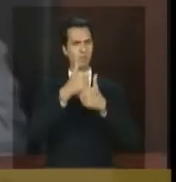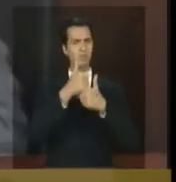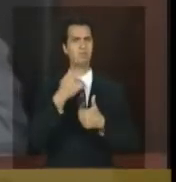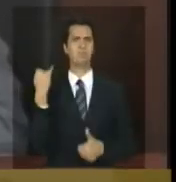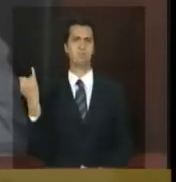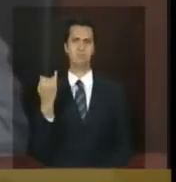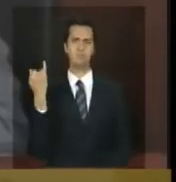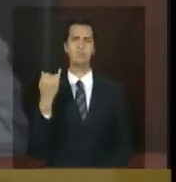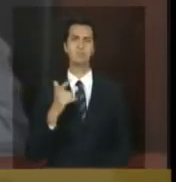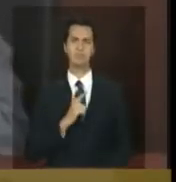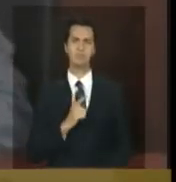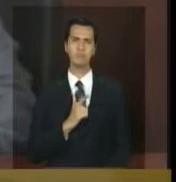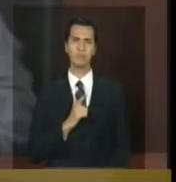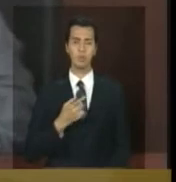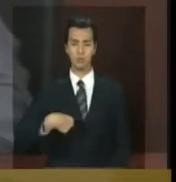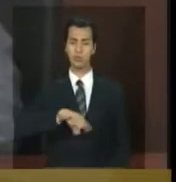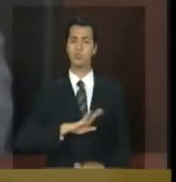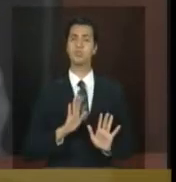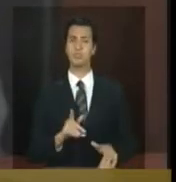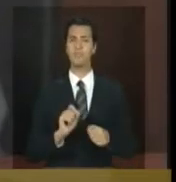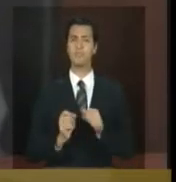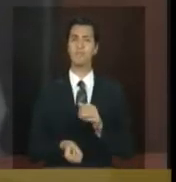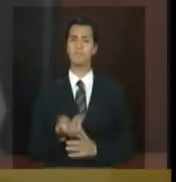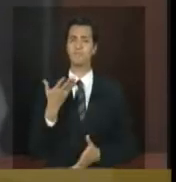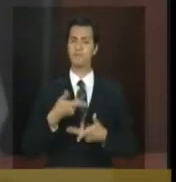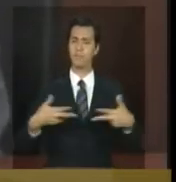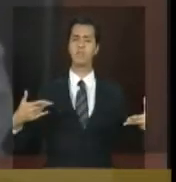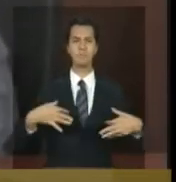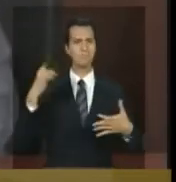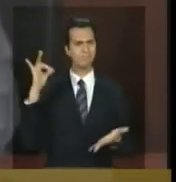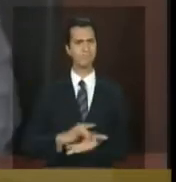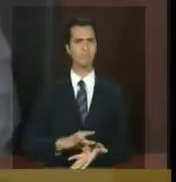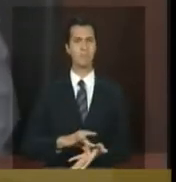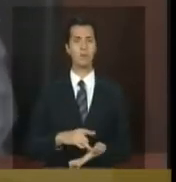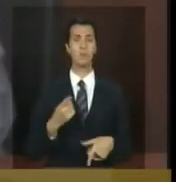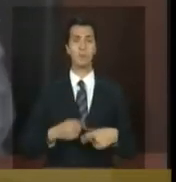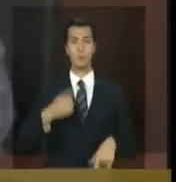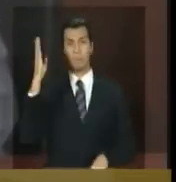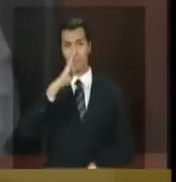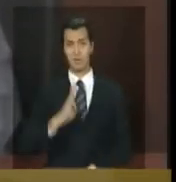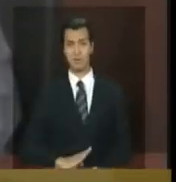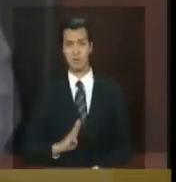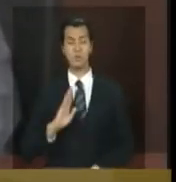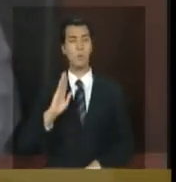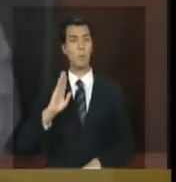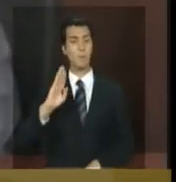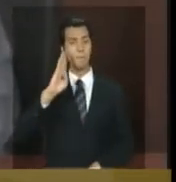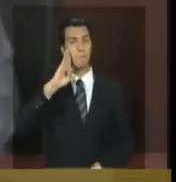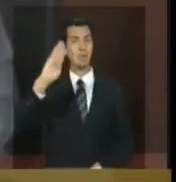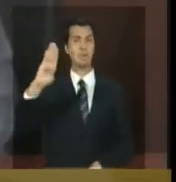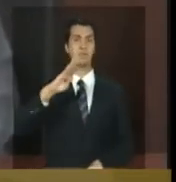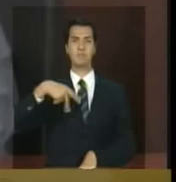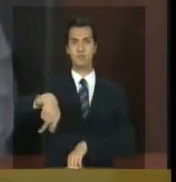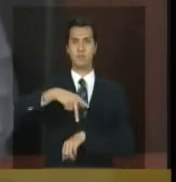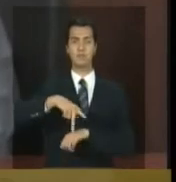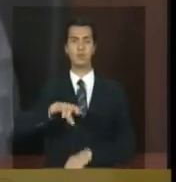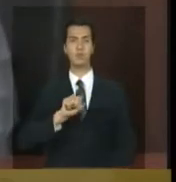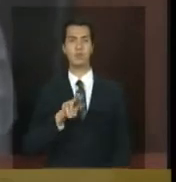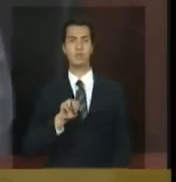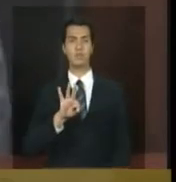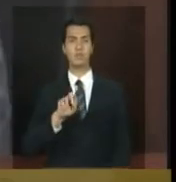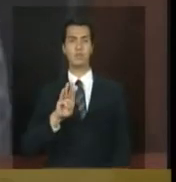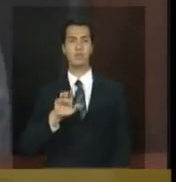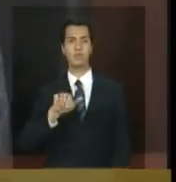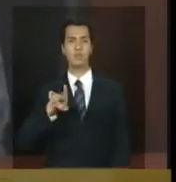no tema, tá? Não porque cuida só de meio ambiente, mas é o país que mais faz pela sustentabilidade do planeta, com custos